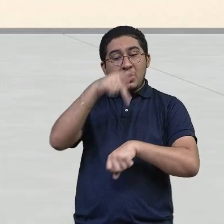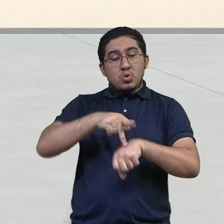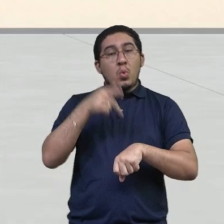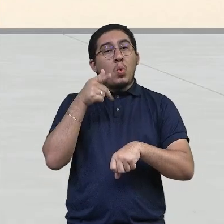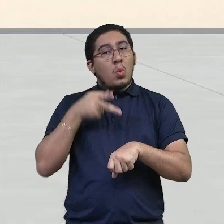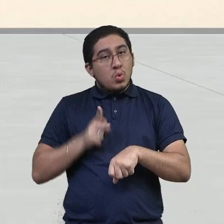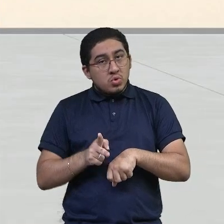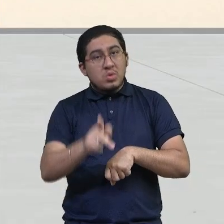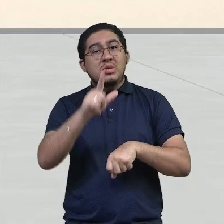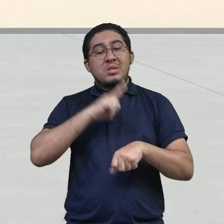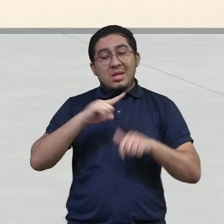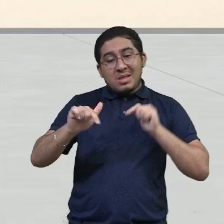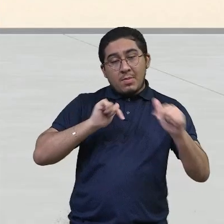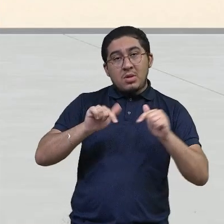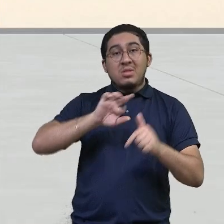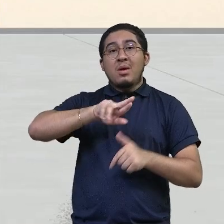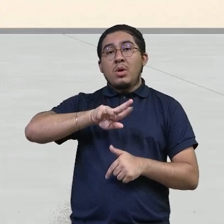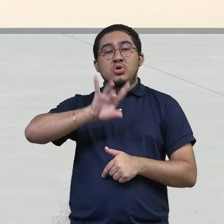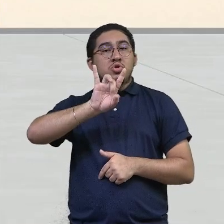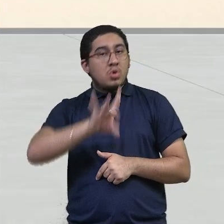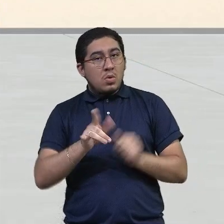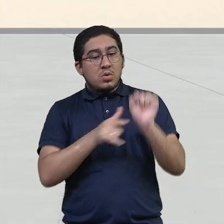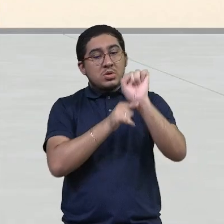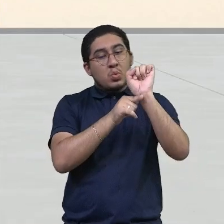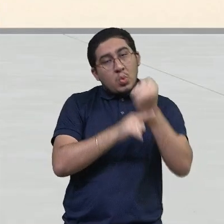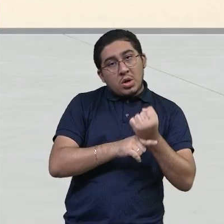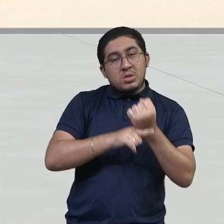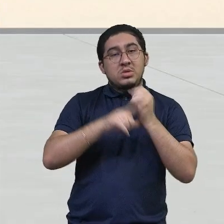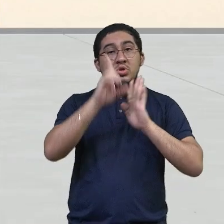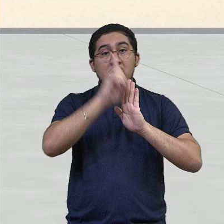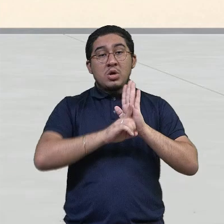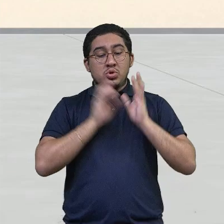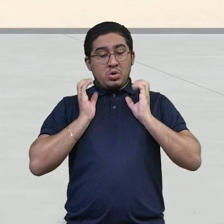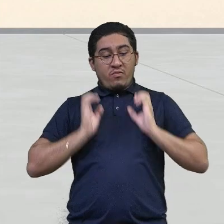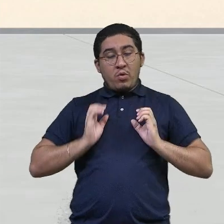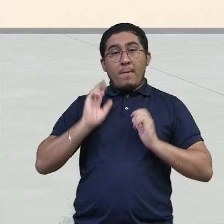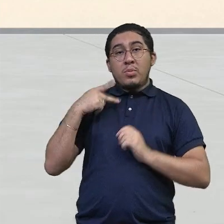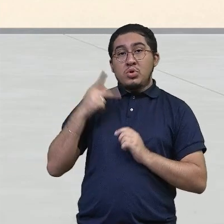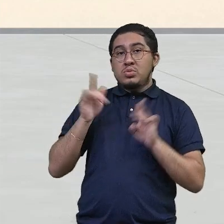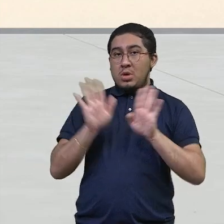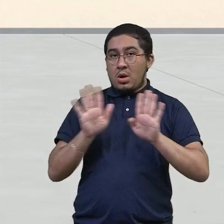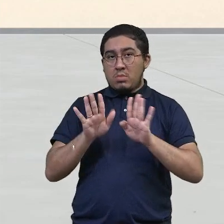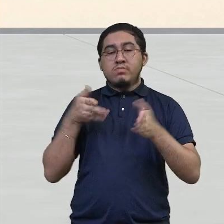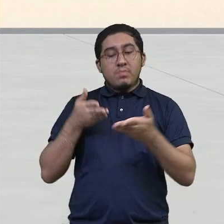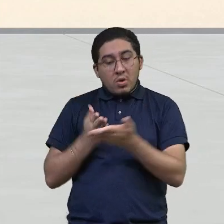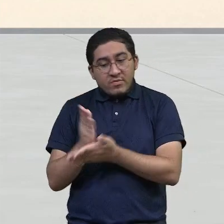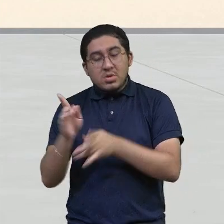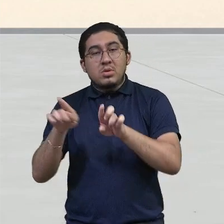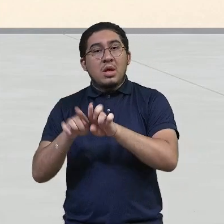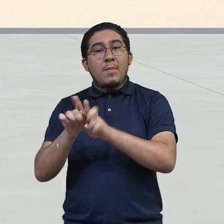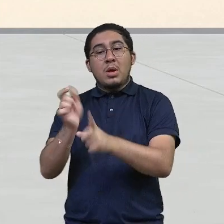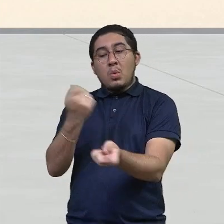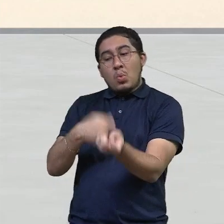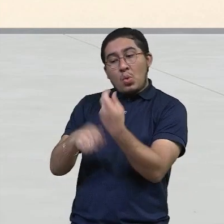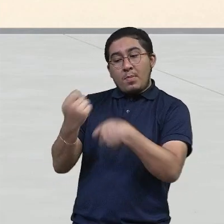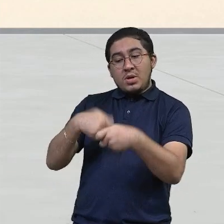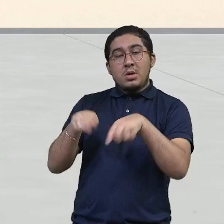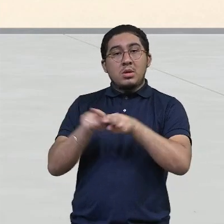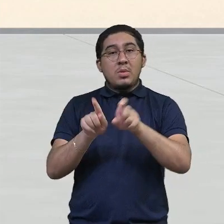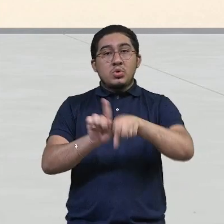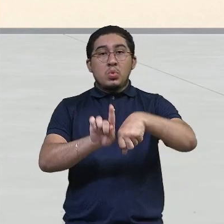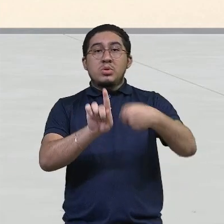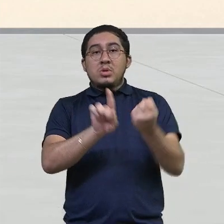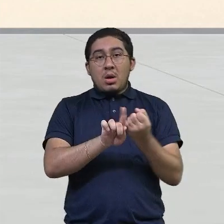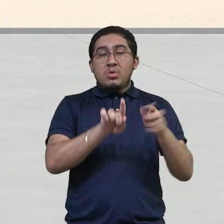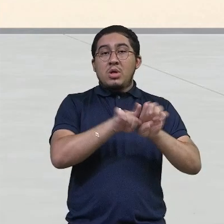não apenas na garantia dos direitos civis e políticos, mas também na efetivação dos direitos econômicos, sociais